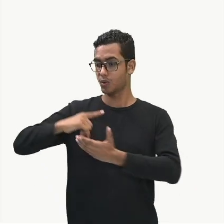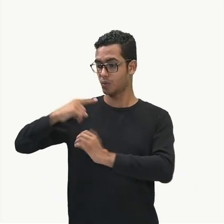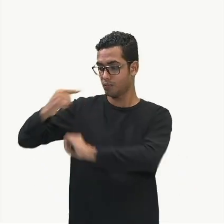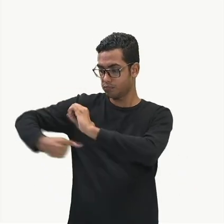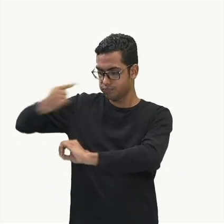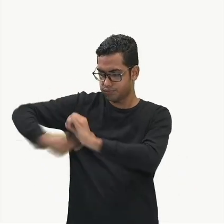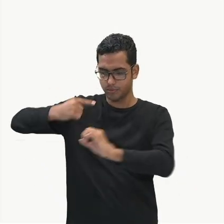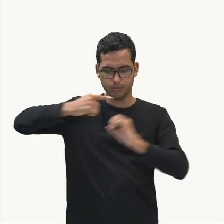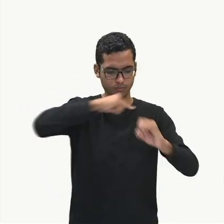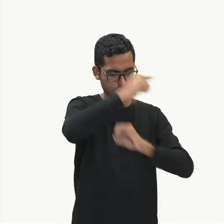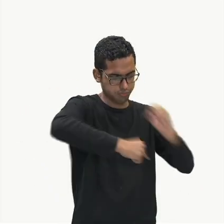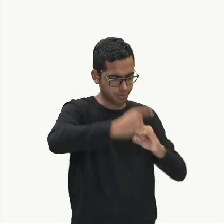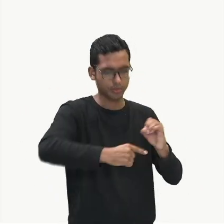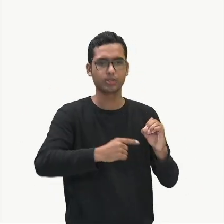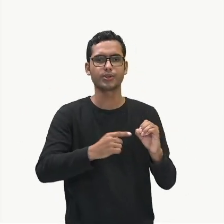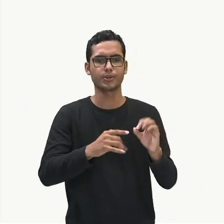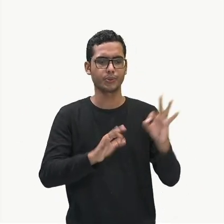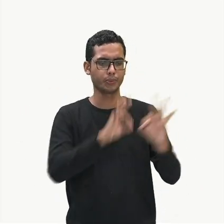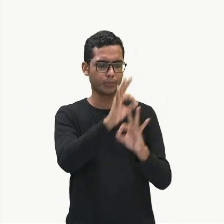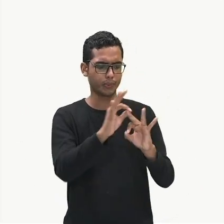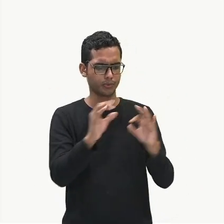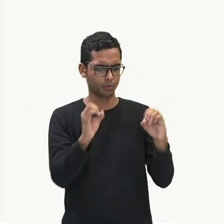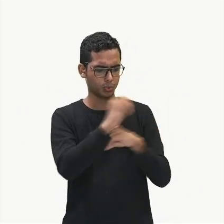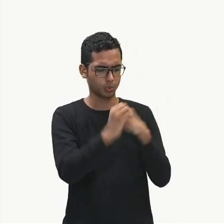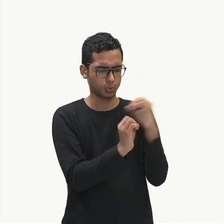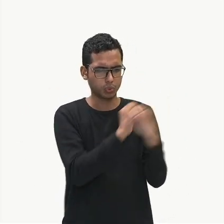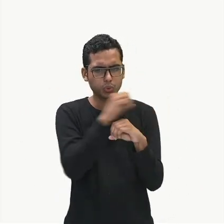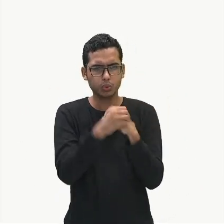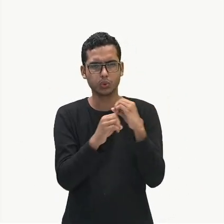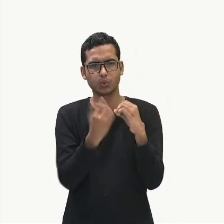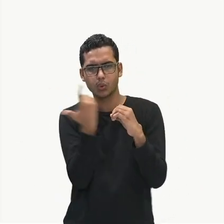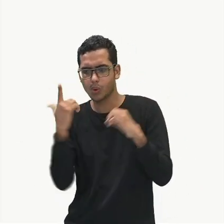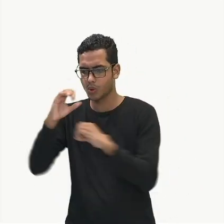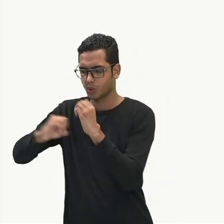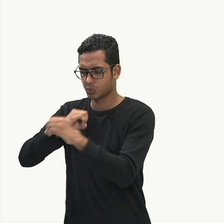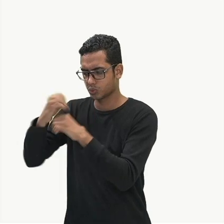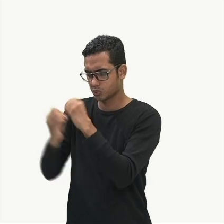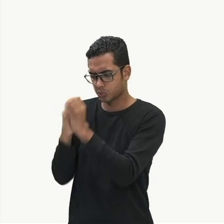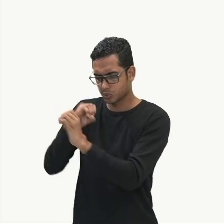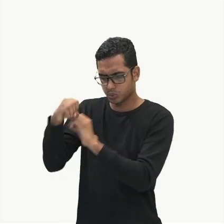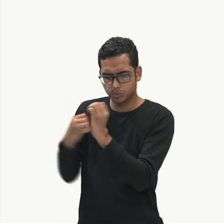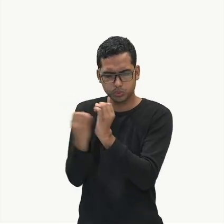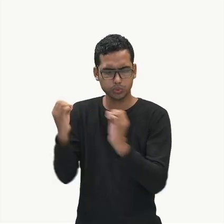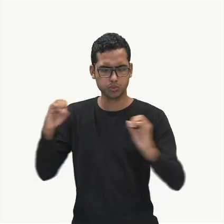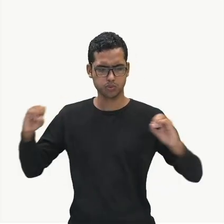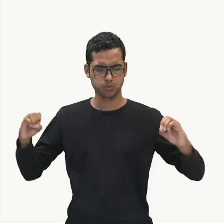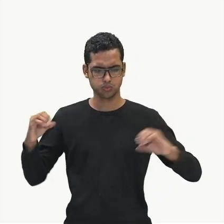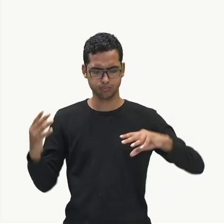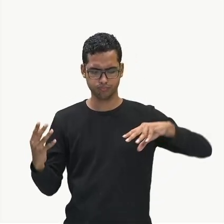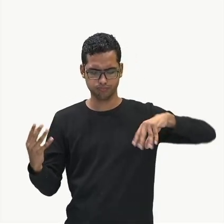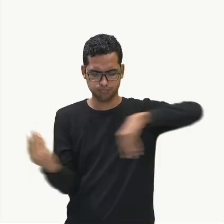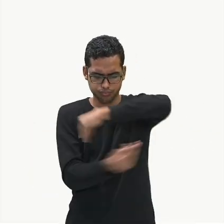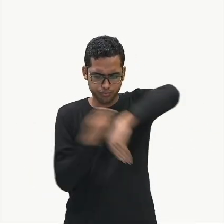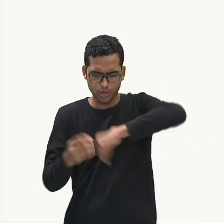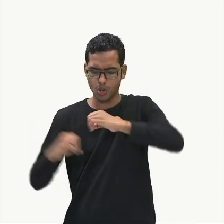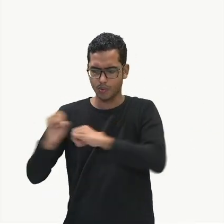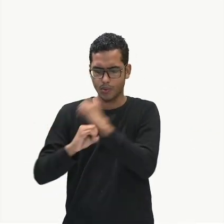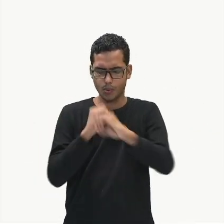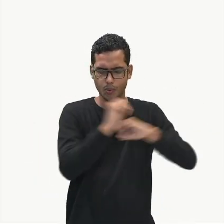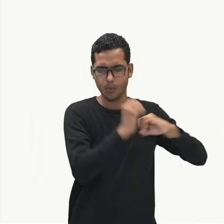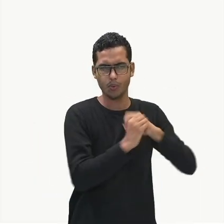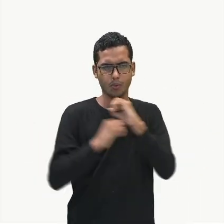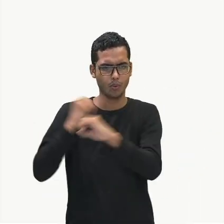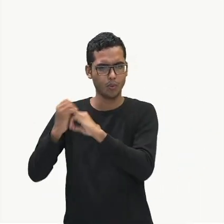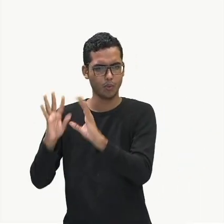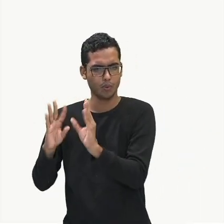que estão presentes numa molécula colidem com os outros átomos de outra molécula,